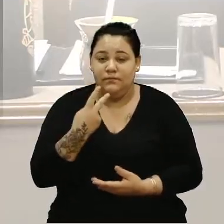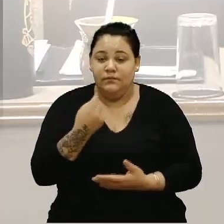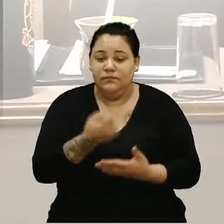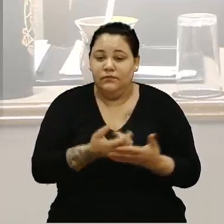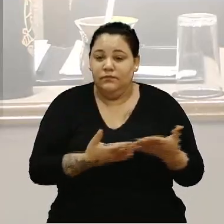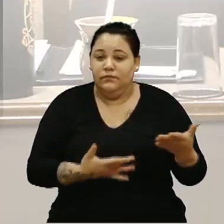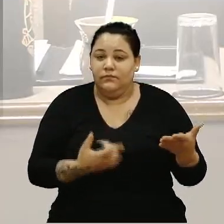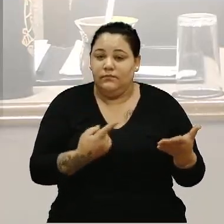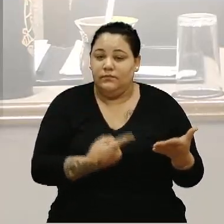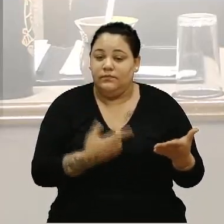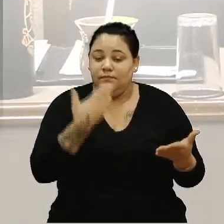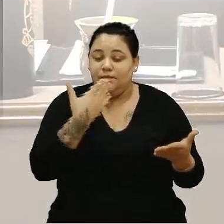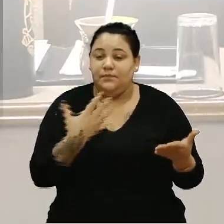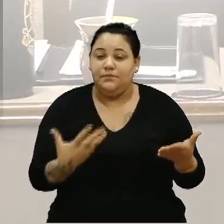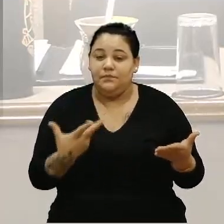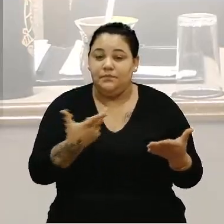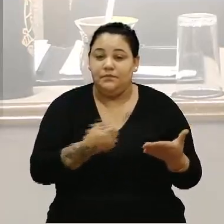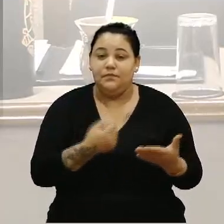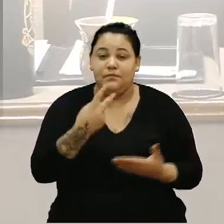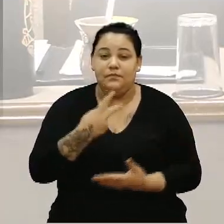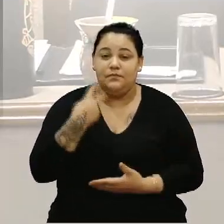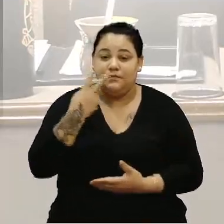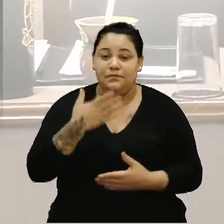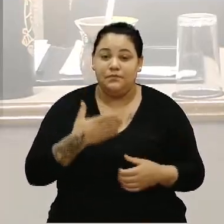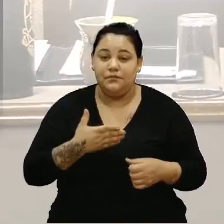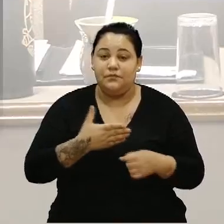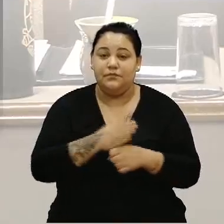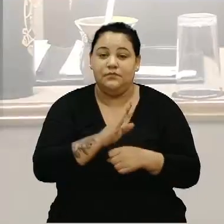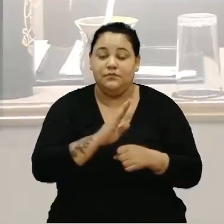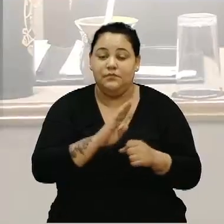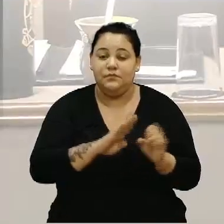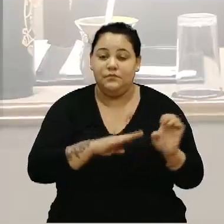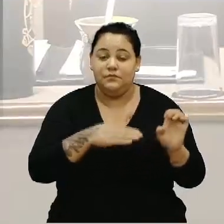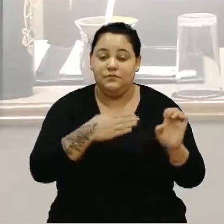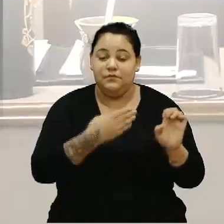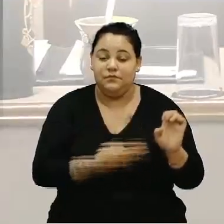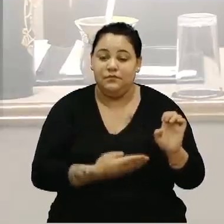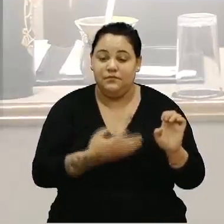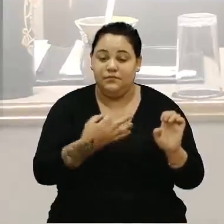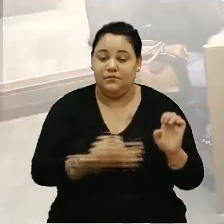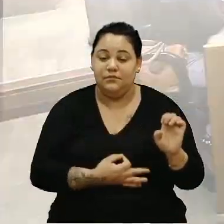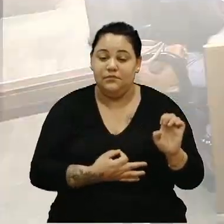solicitam aos nobres pares a aprovação desta justa homenagem.